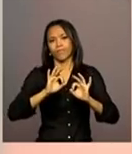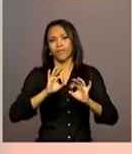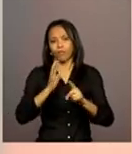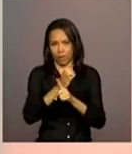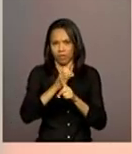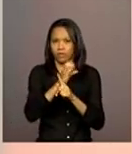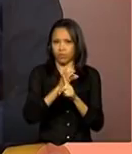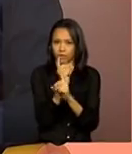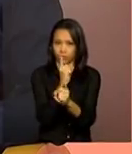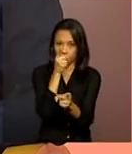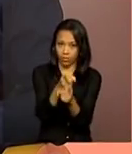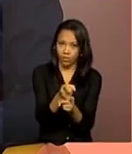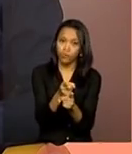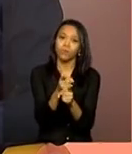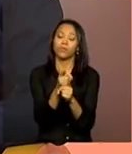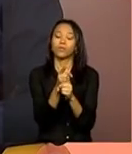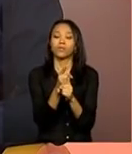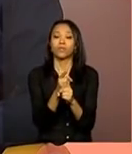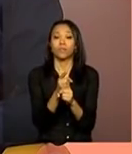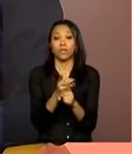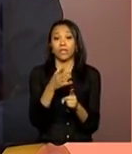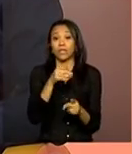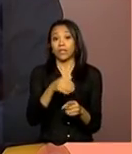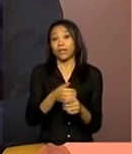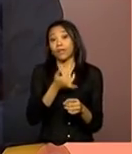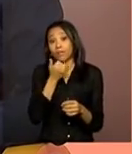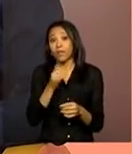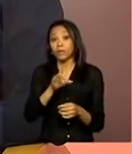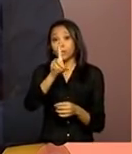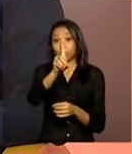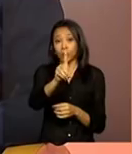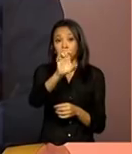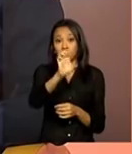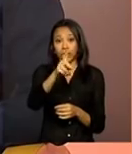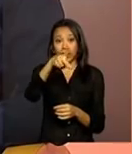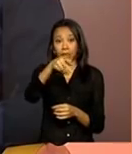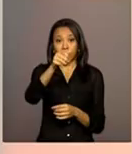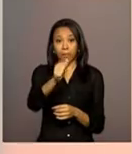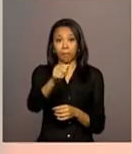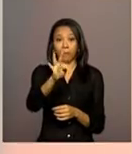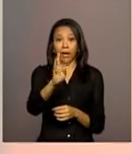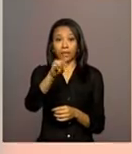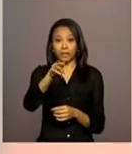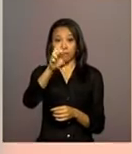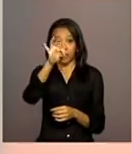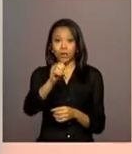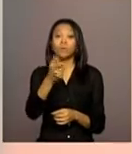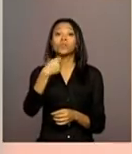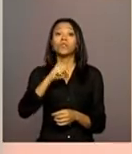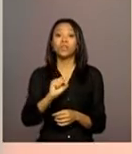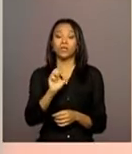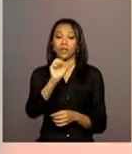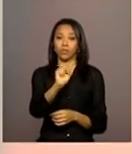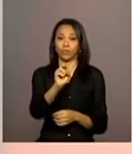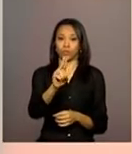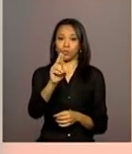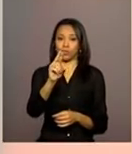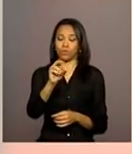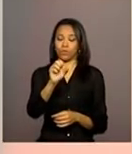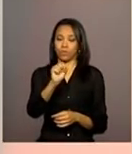organização do departamento de gestão de do suas encontros de apoio técnico